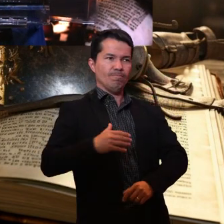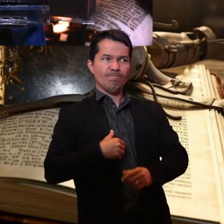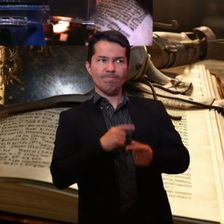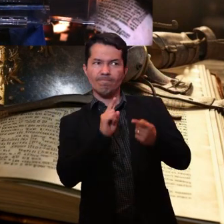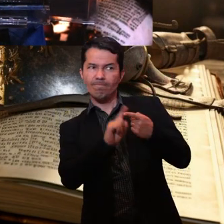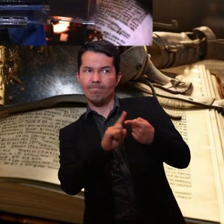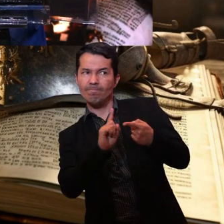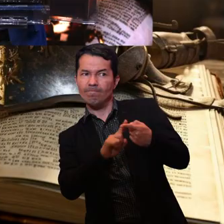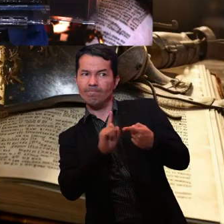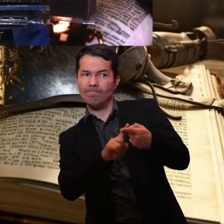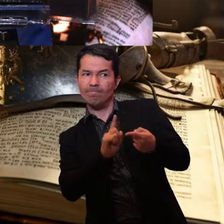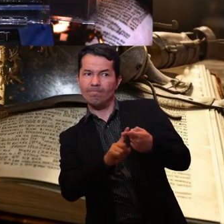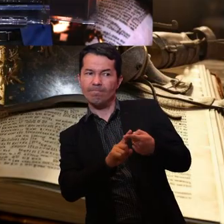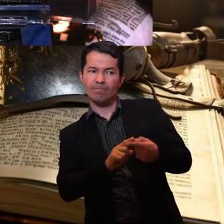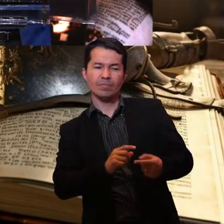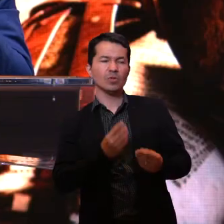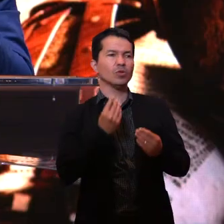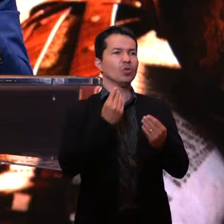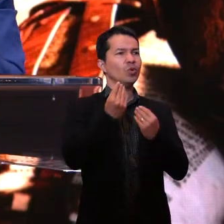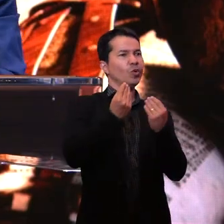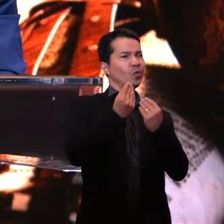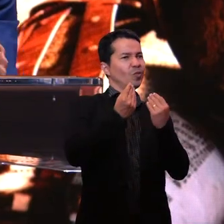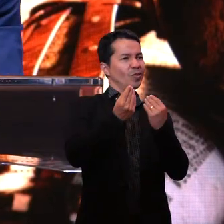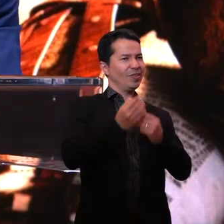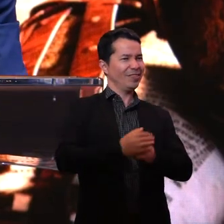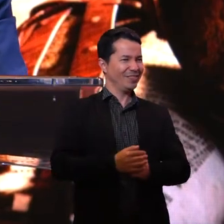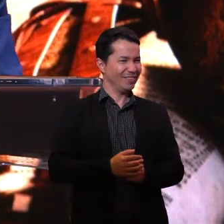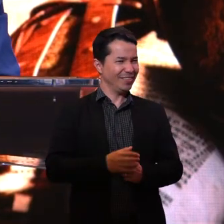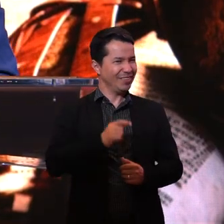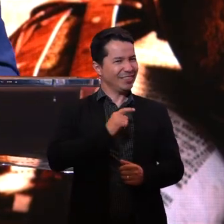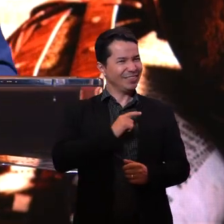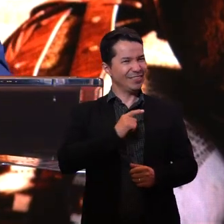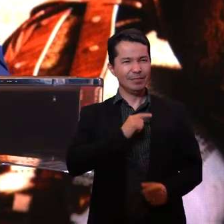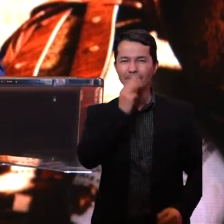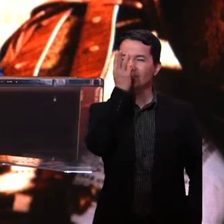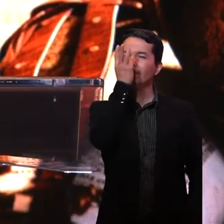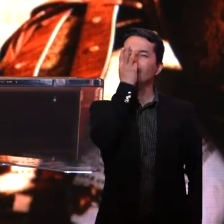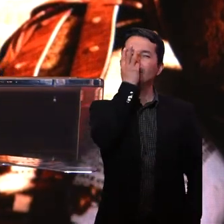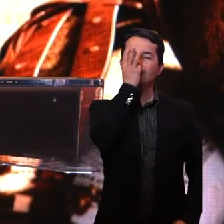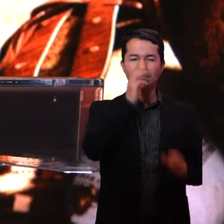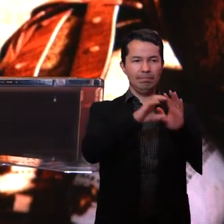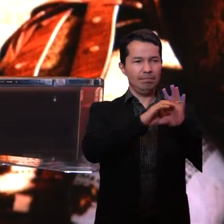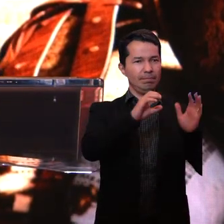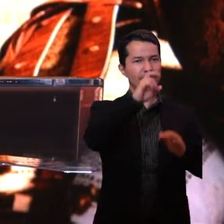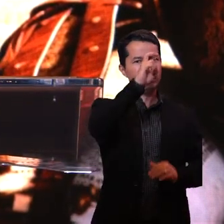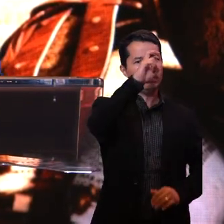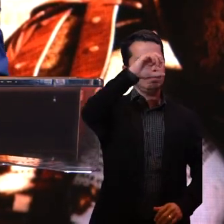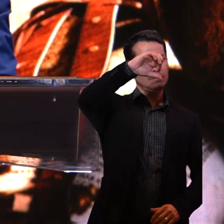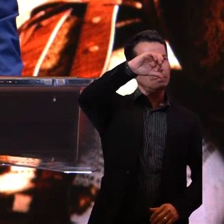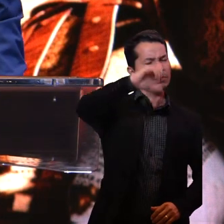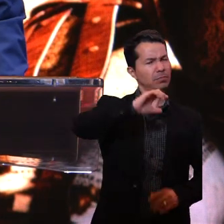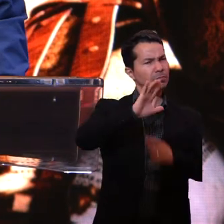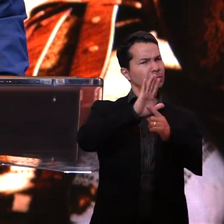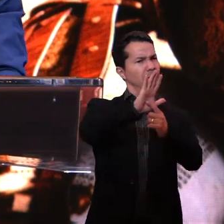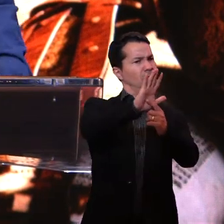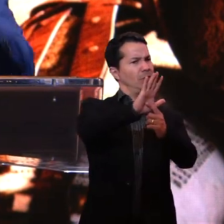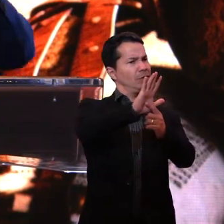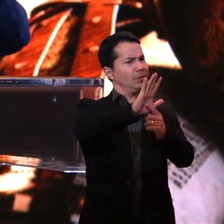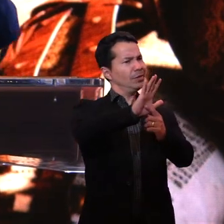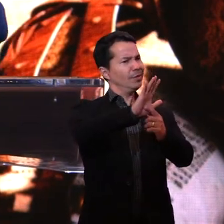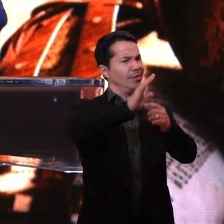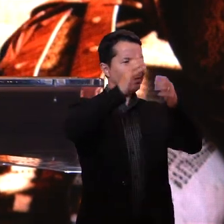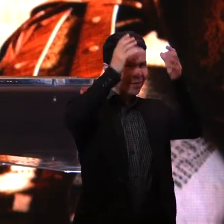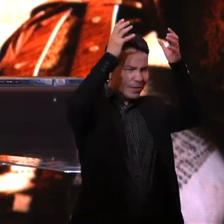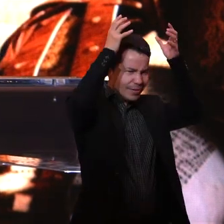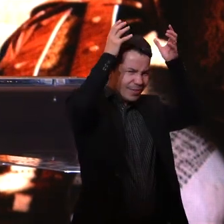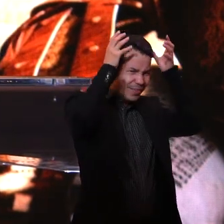manto. É interessante, Isaías 59 também fala do capacete da salvação.